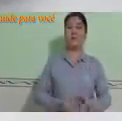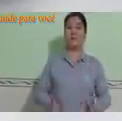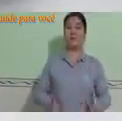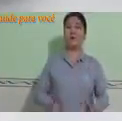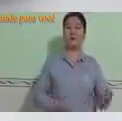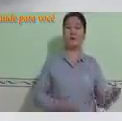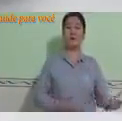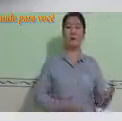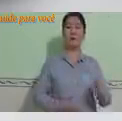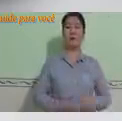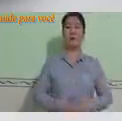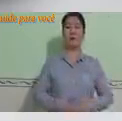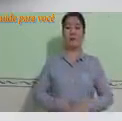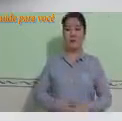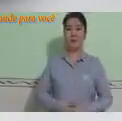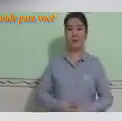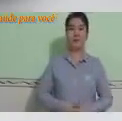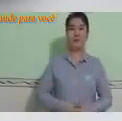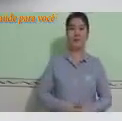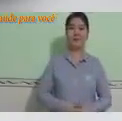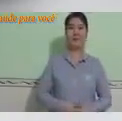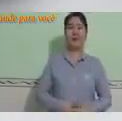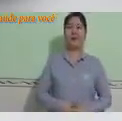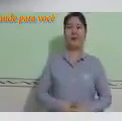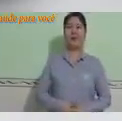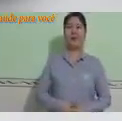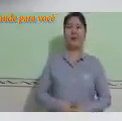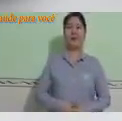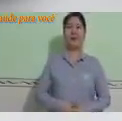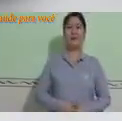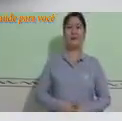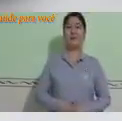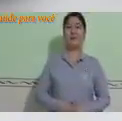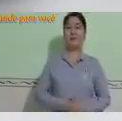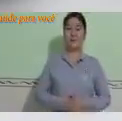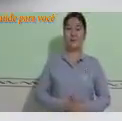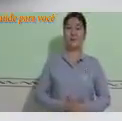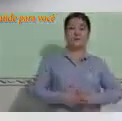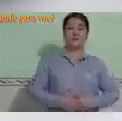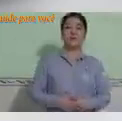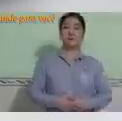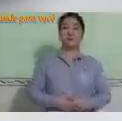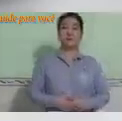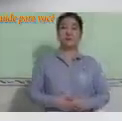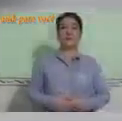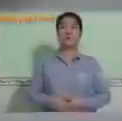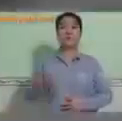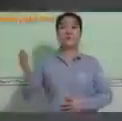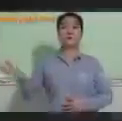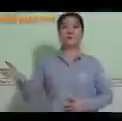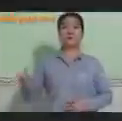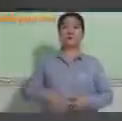garganta, ponto e vírgula. Colocar compressas frias ou uma toalha molhada com água fria na testa e nas axilas para ajudar a baixar a